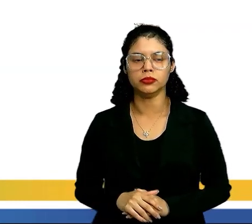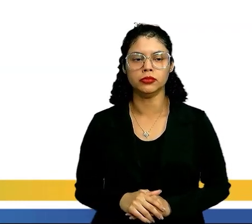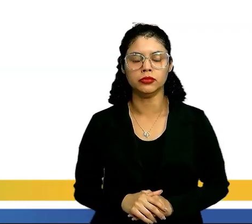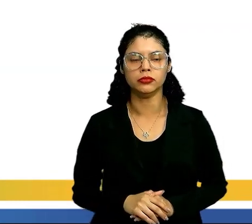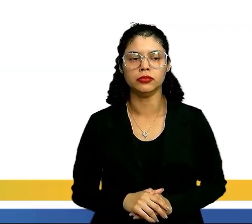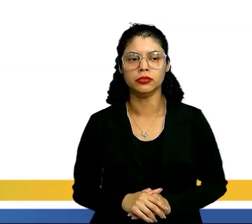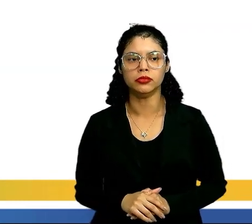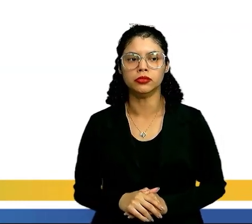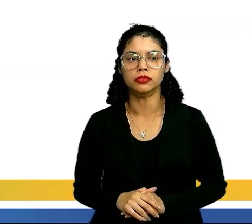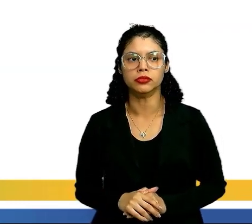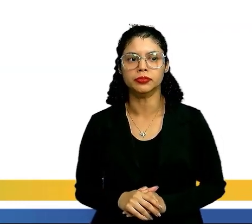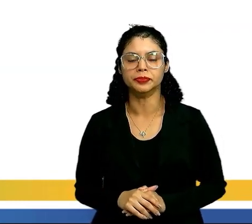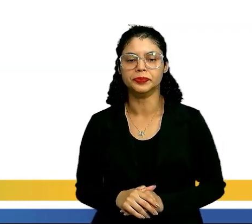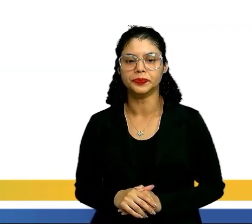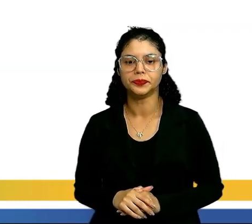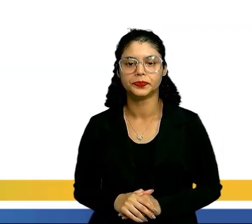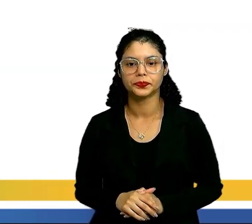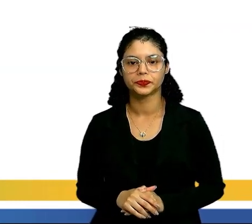de altura.